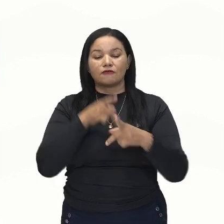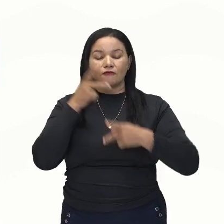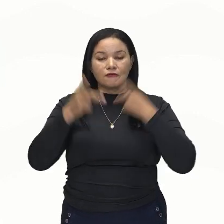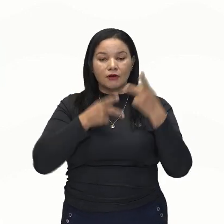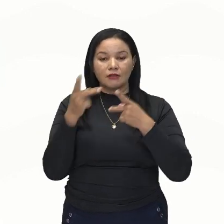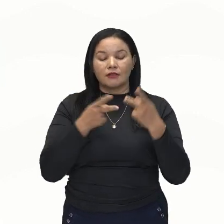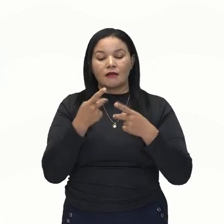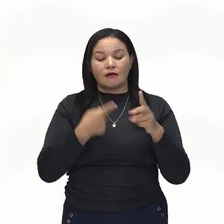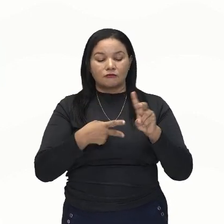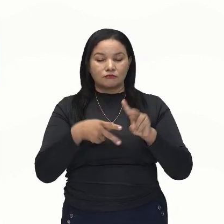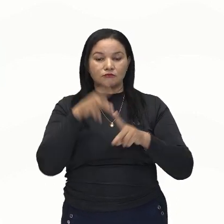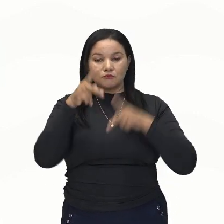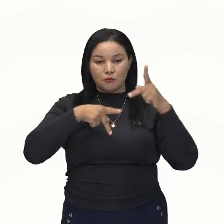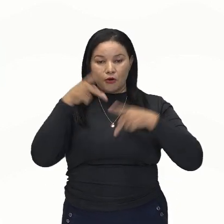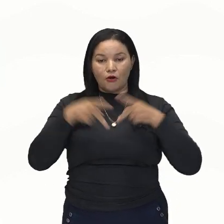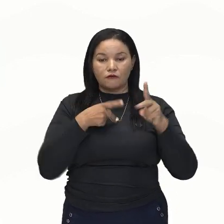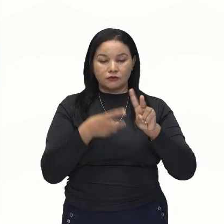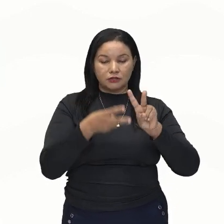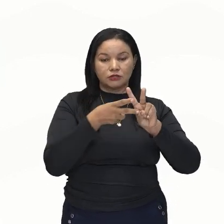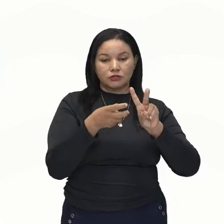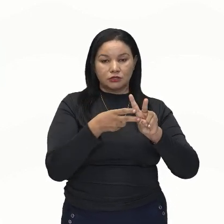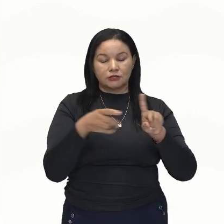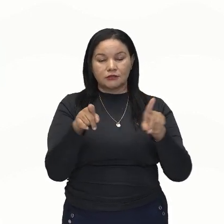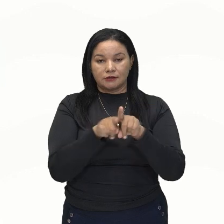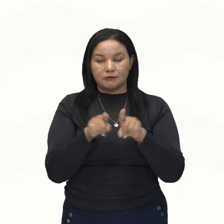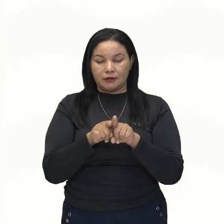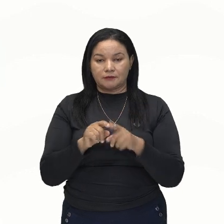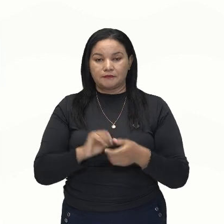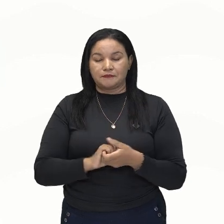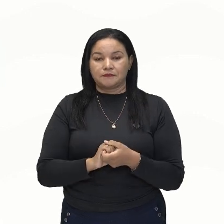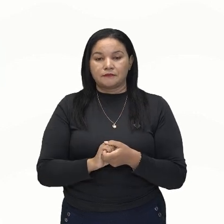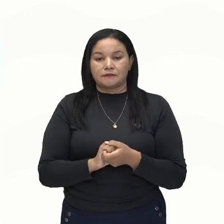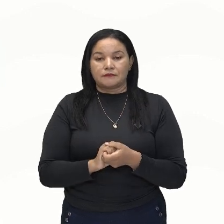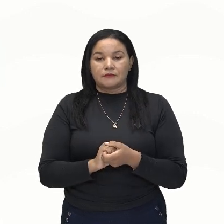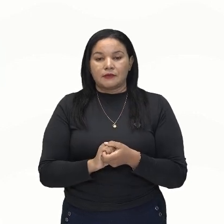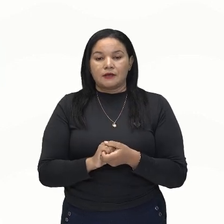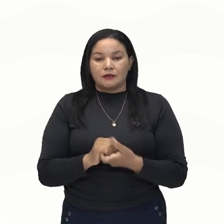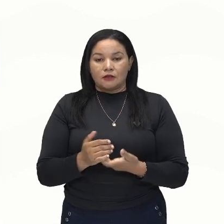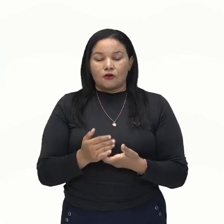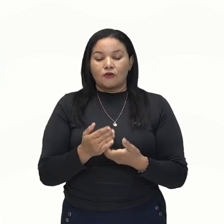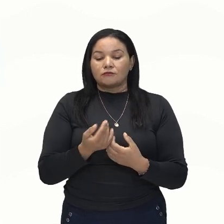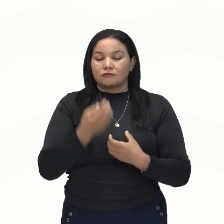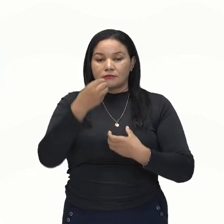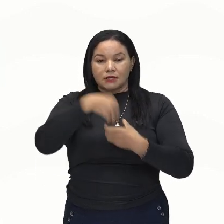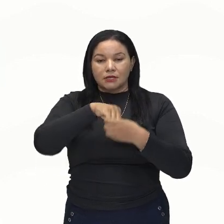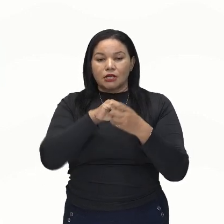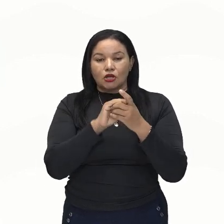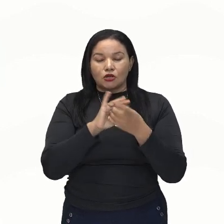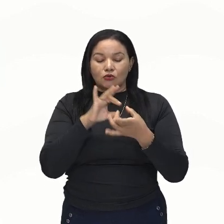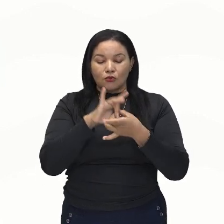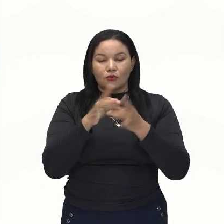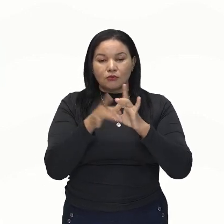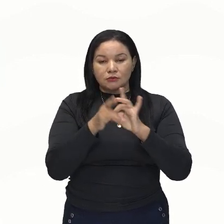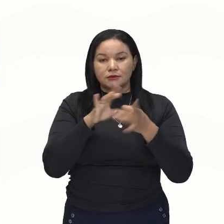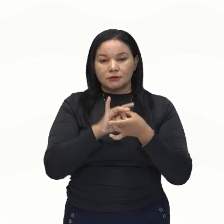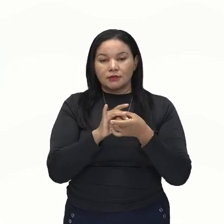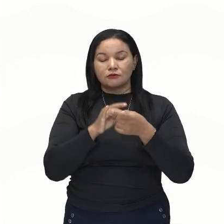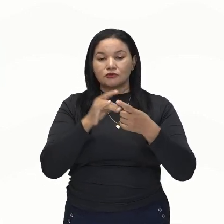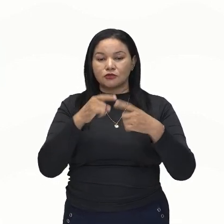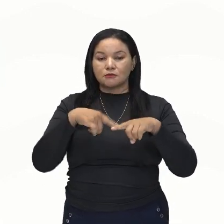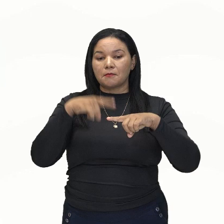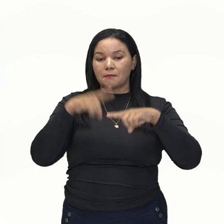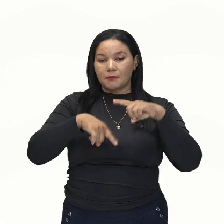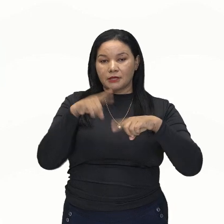indígenas. Então, quando a gente coloca dentro do conceito de bens imateriais, é tudo aquilo que